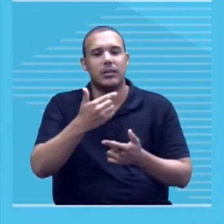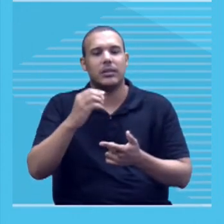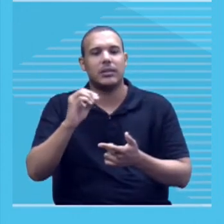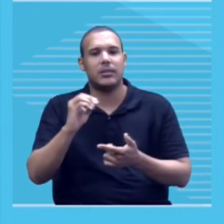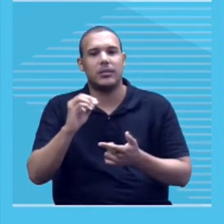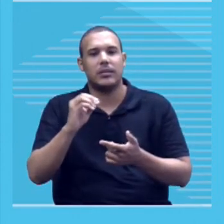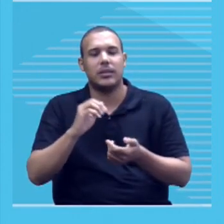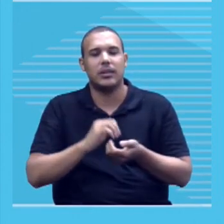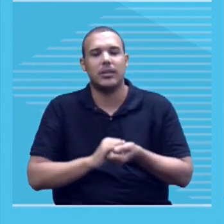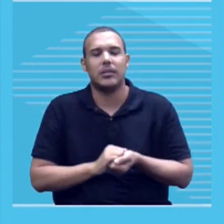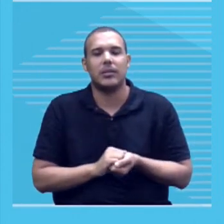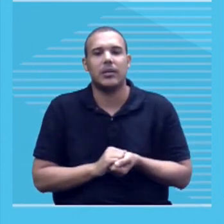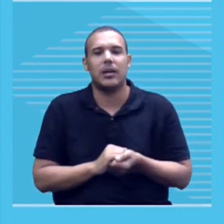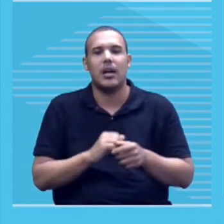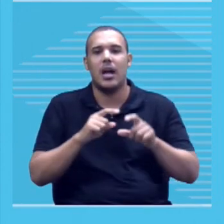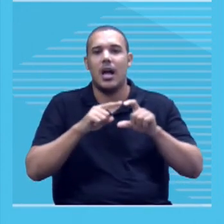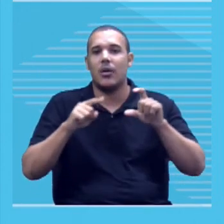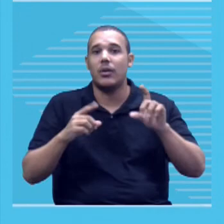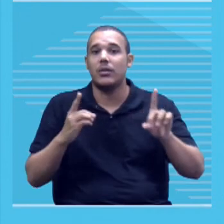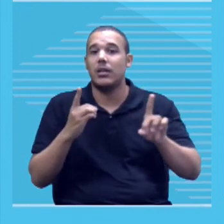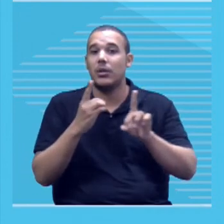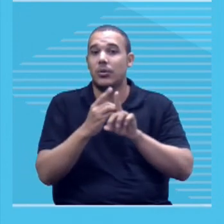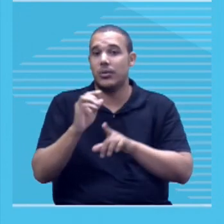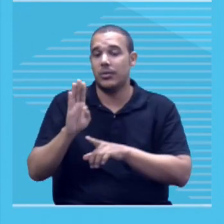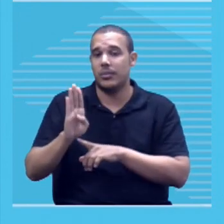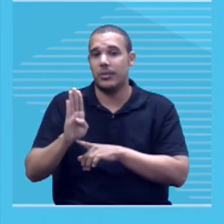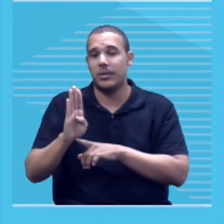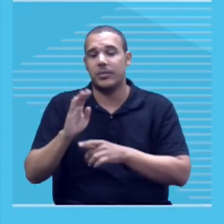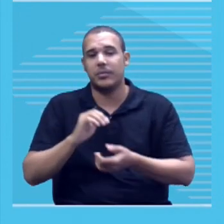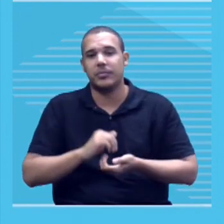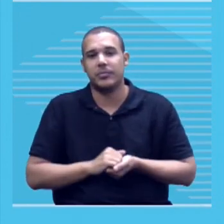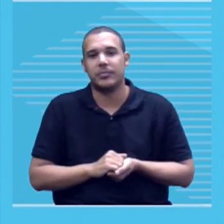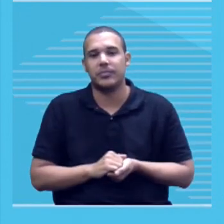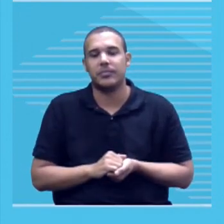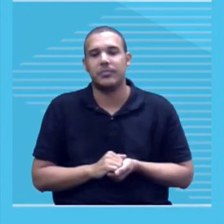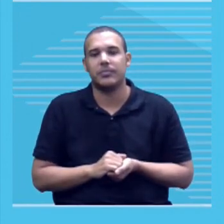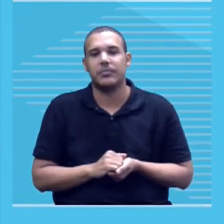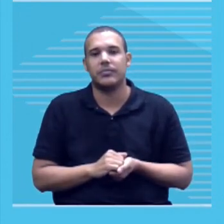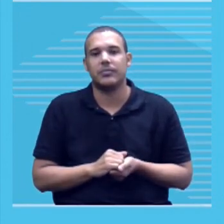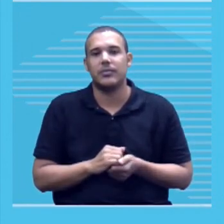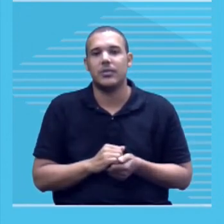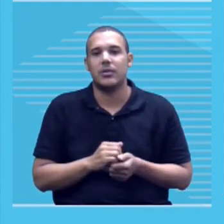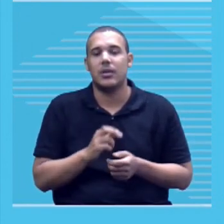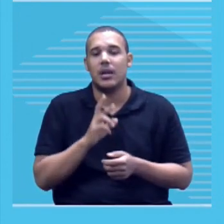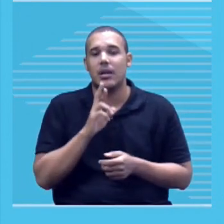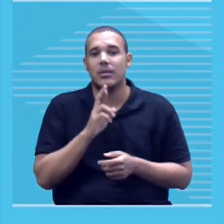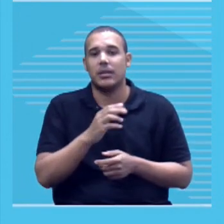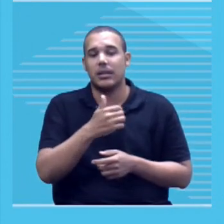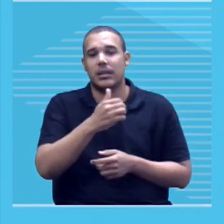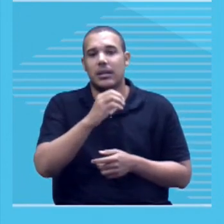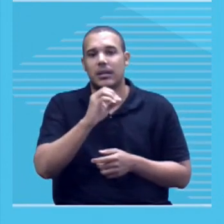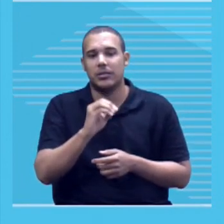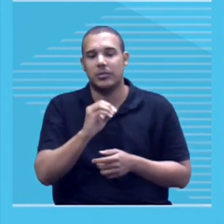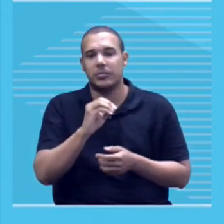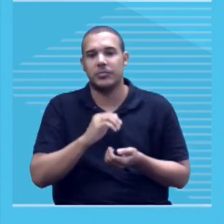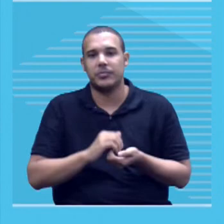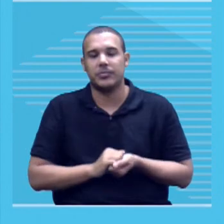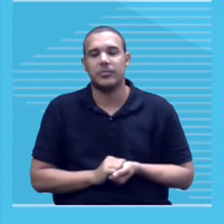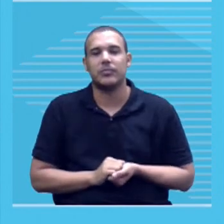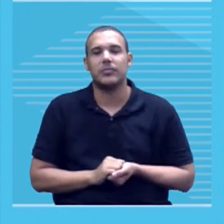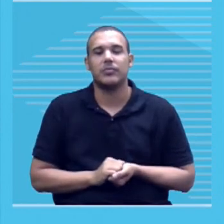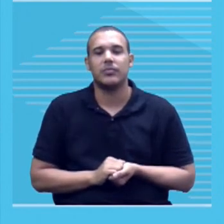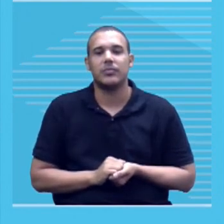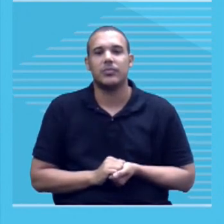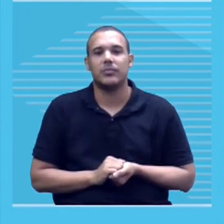resistência e a corrente você já achou na letra B, tá bom? Então, vale 10. E aí, eu posso fazer